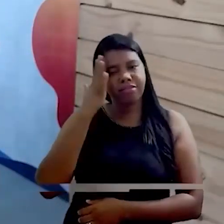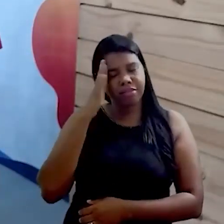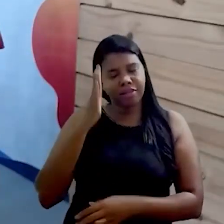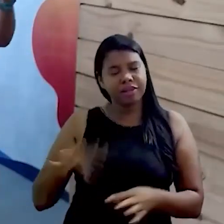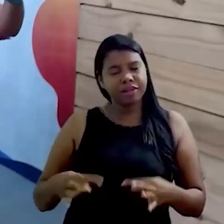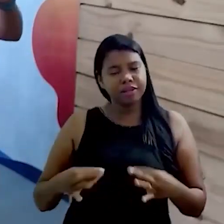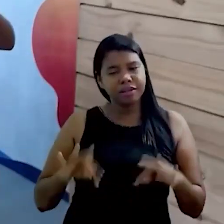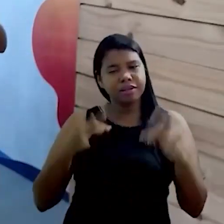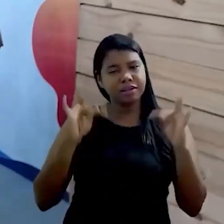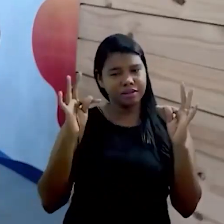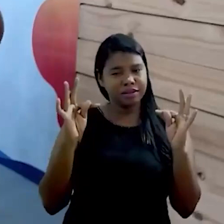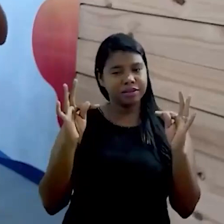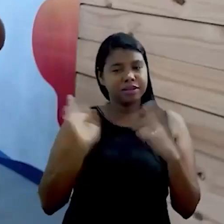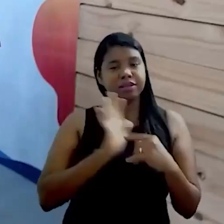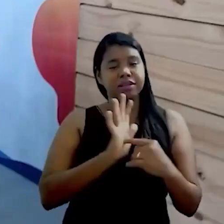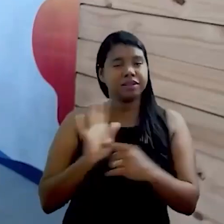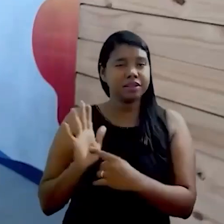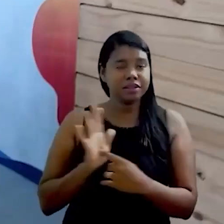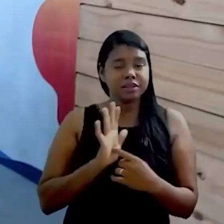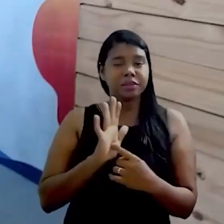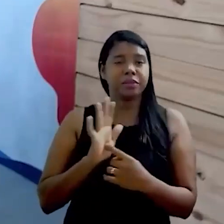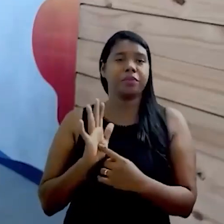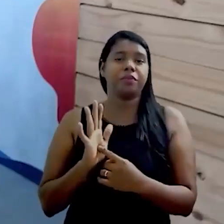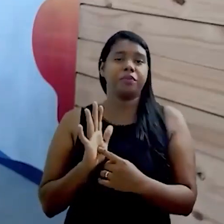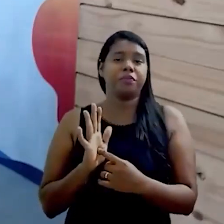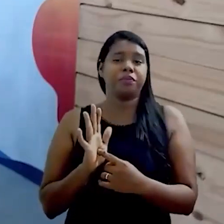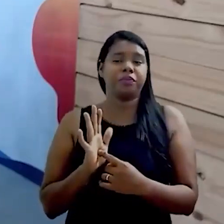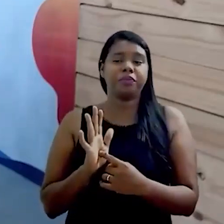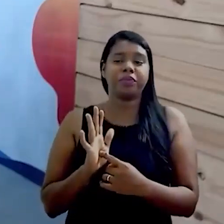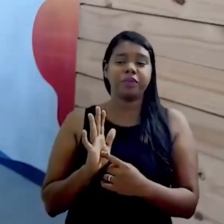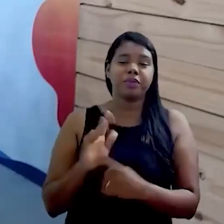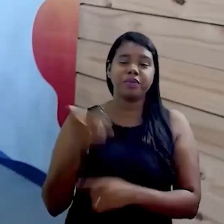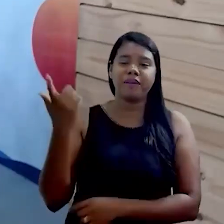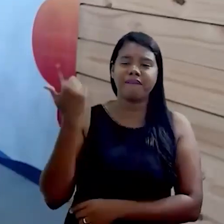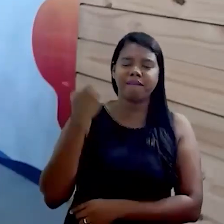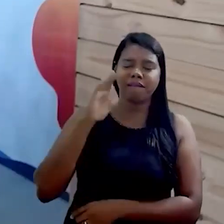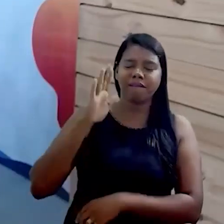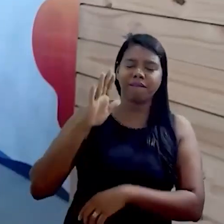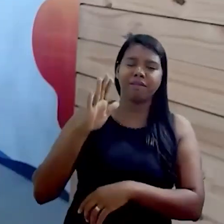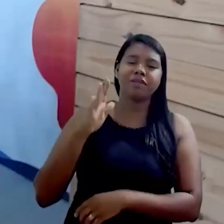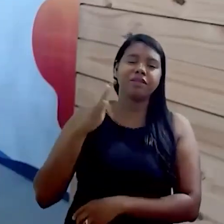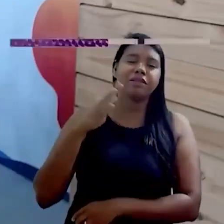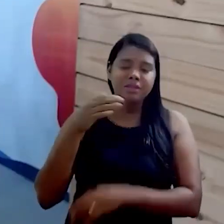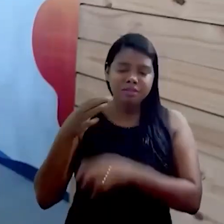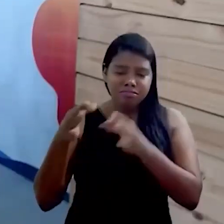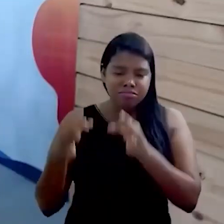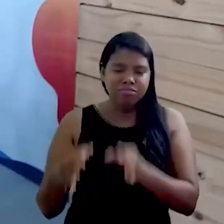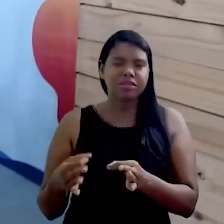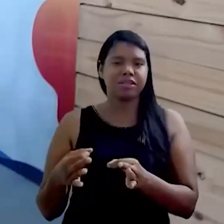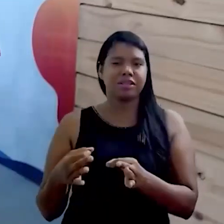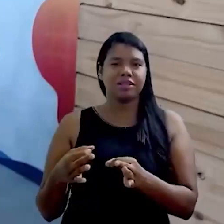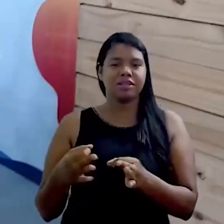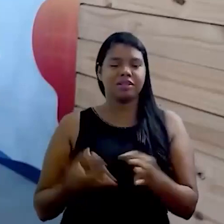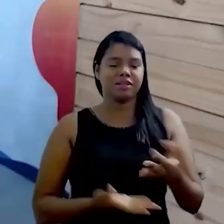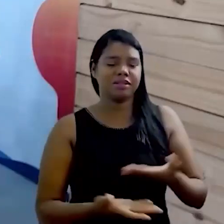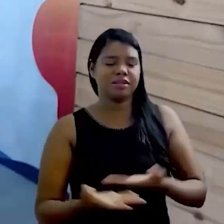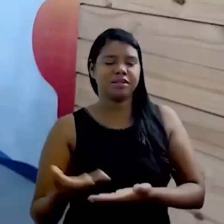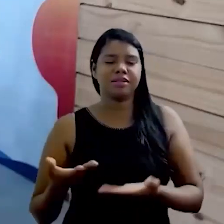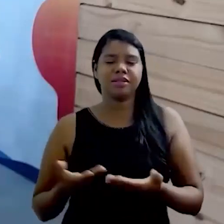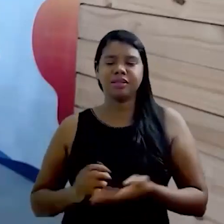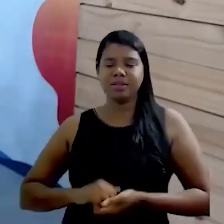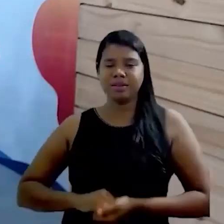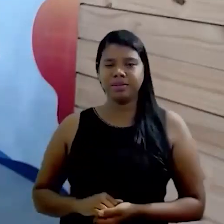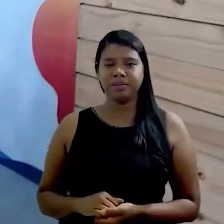num ponto que vai afunilar a necessidade daquele cliente e aí ele vai conseguir ser mais assertivo nesse atendimento com a pessoa, né?